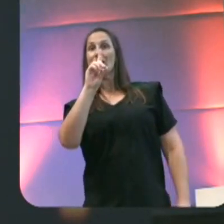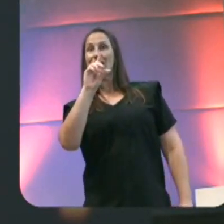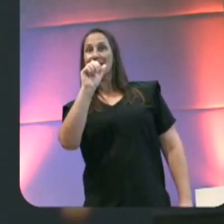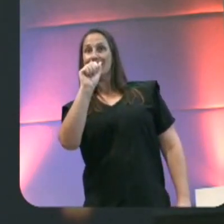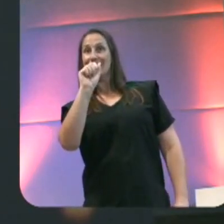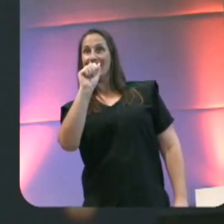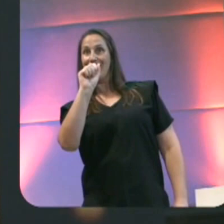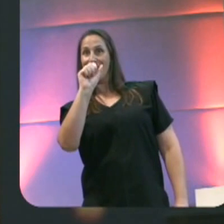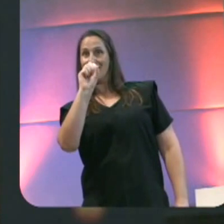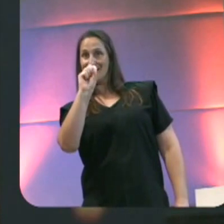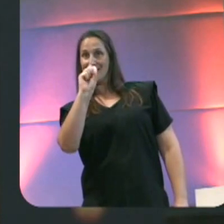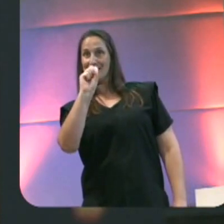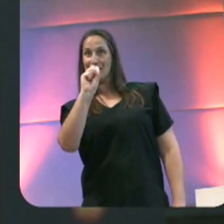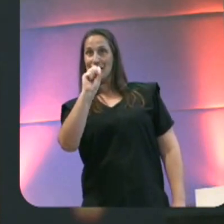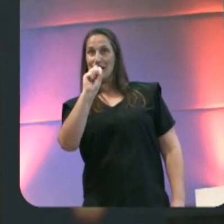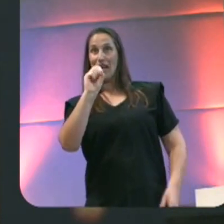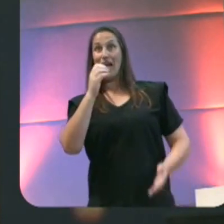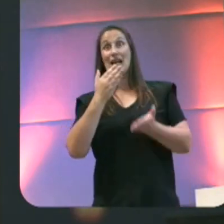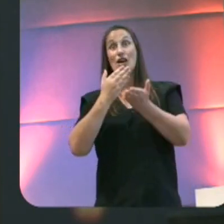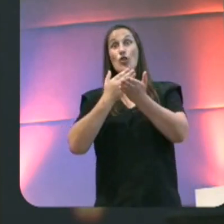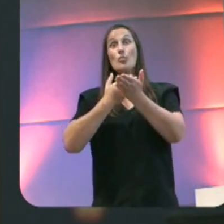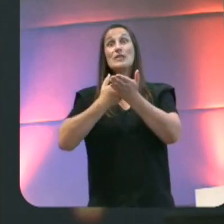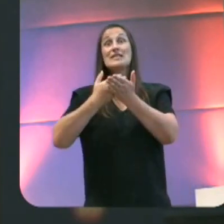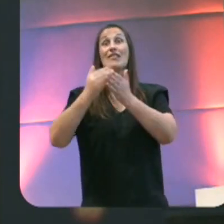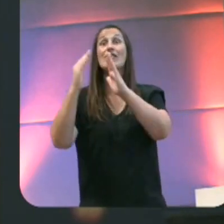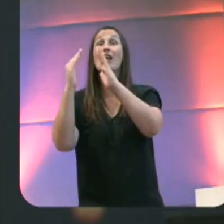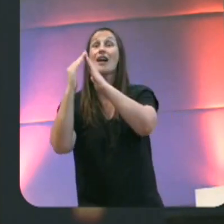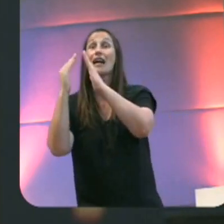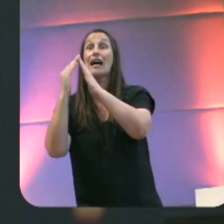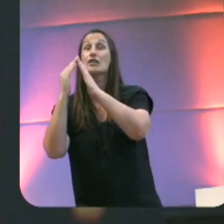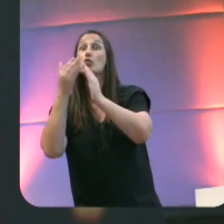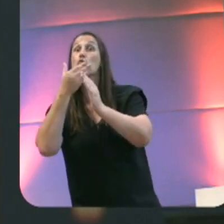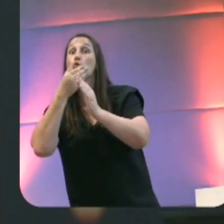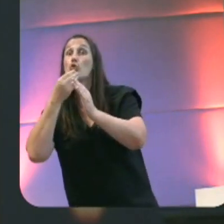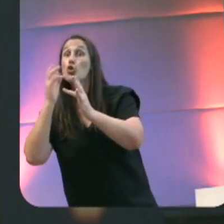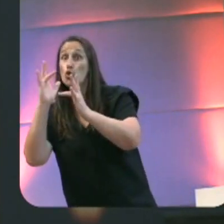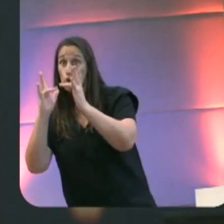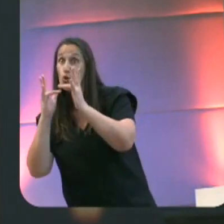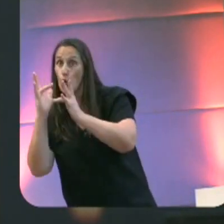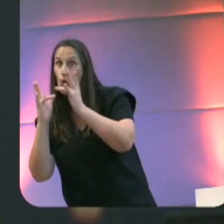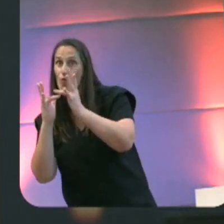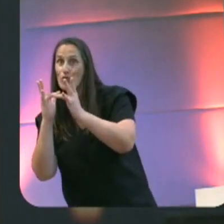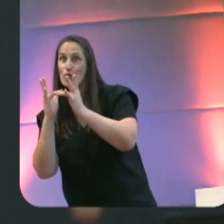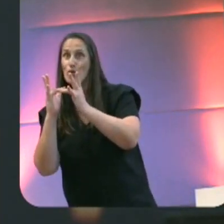na casa do noivo. O noivo e os seus convidados